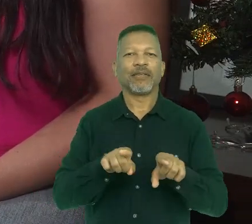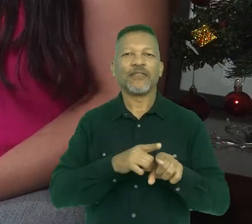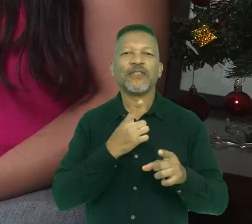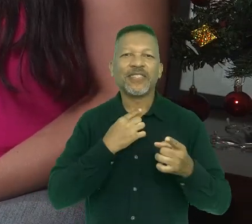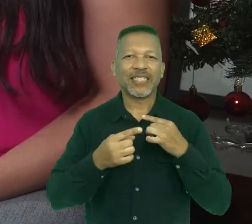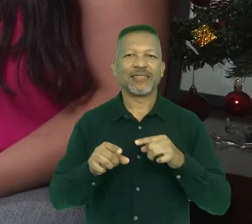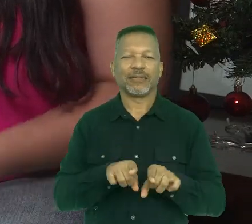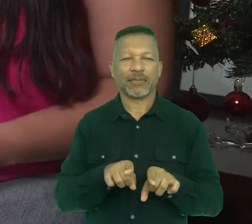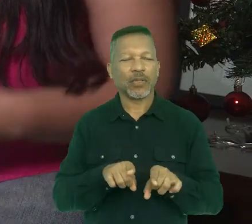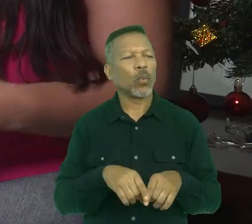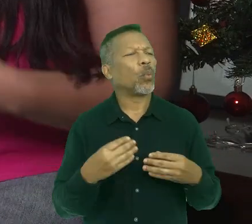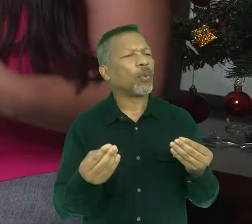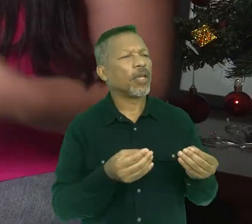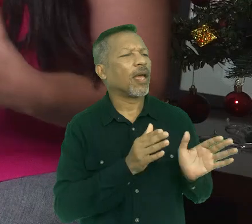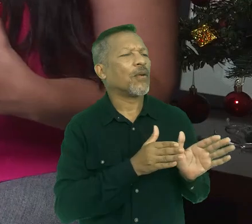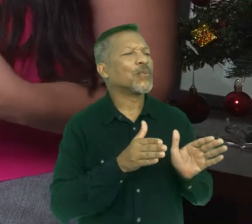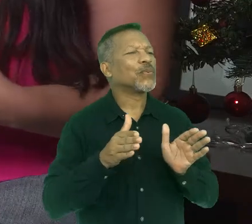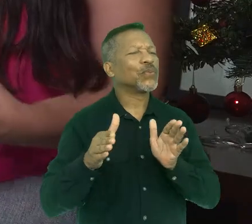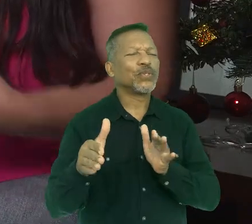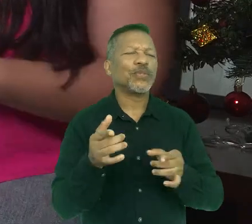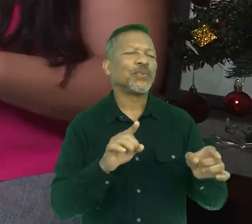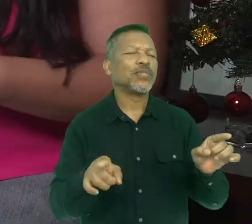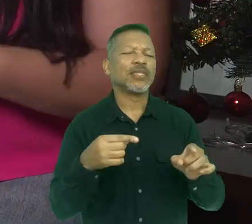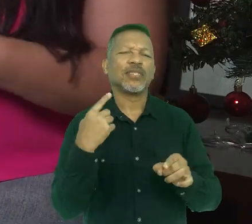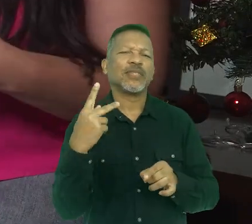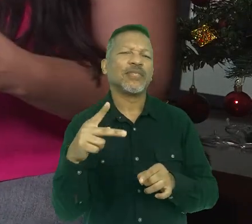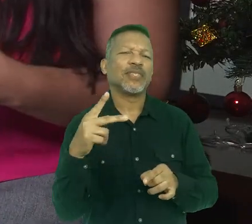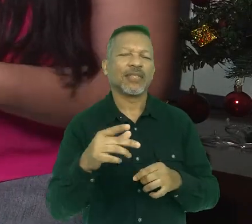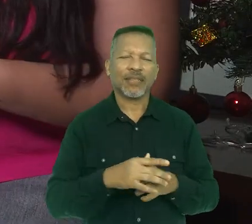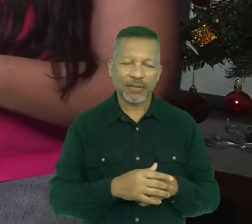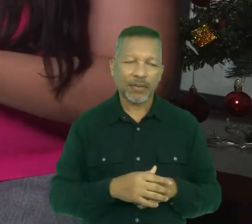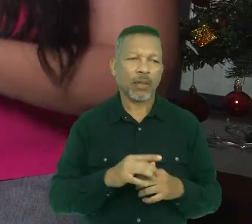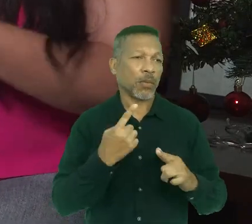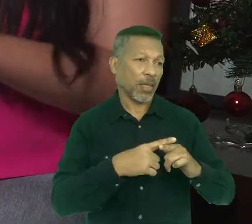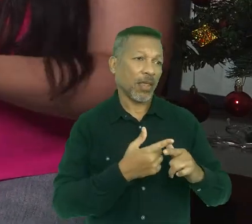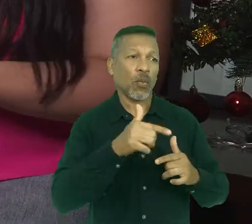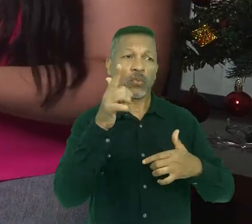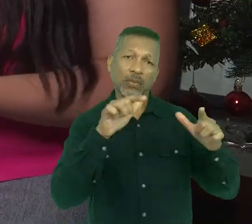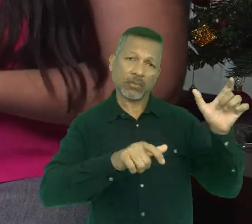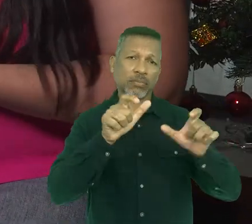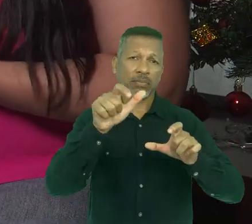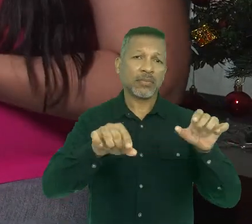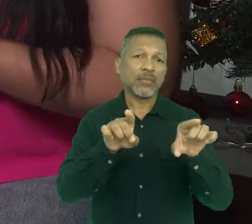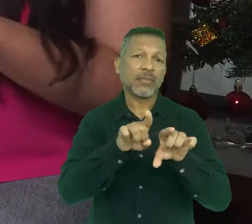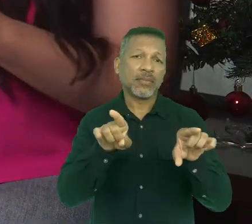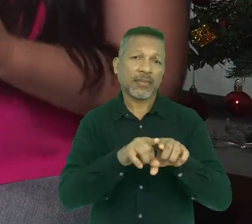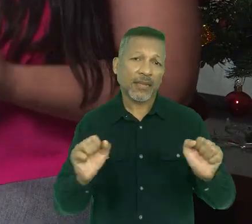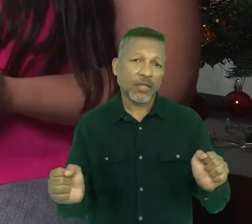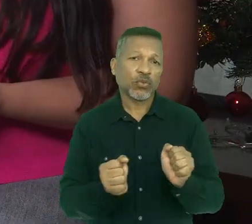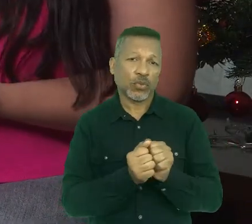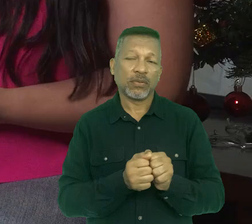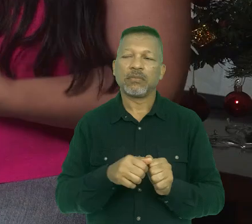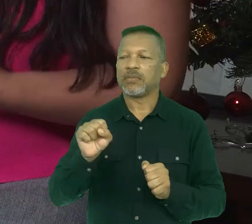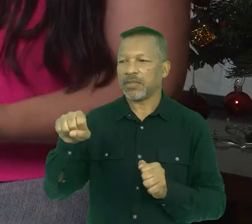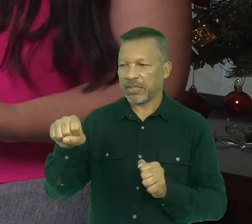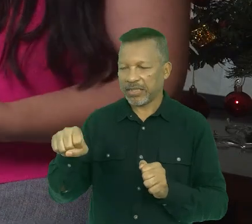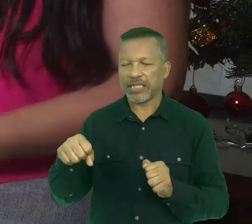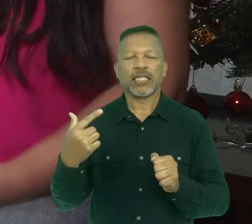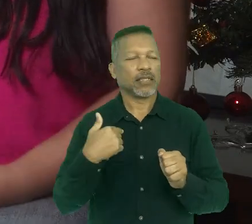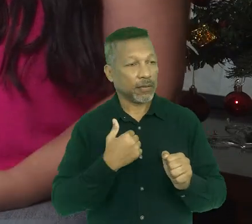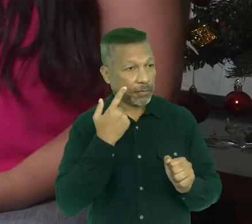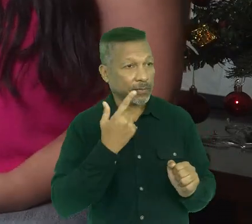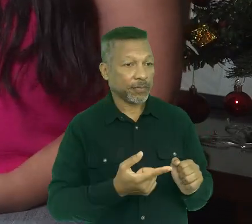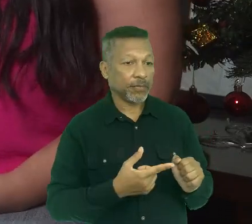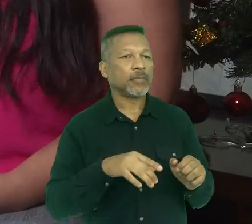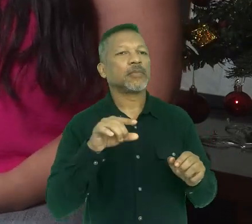qualidade também. Como que é a rotina musical de vocês? Porque tem outras pessoas também, né, que estão com você nessas